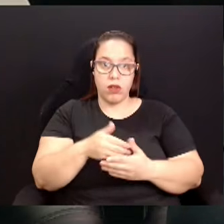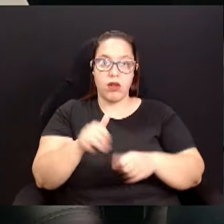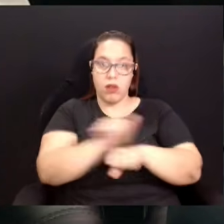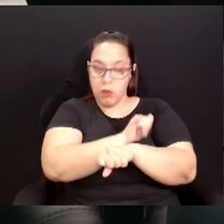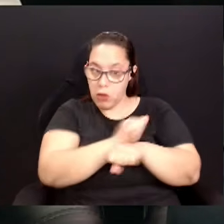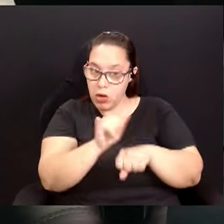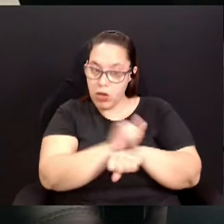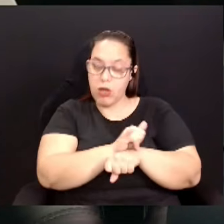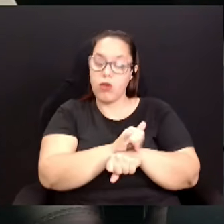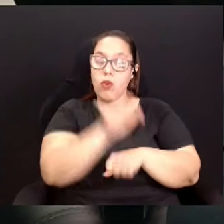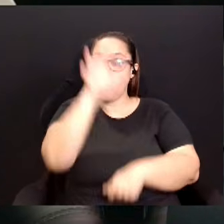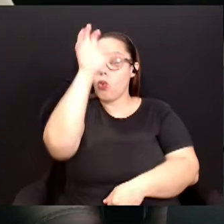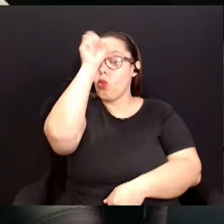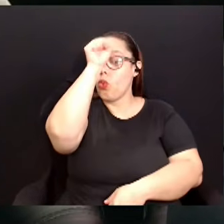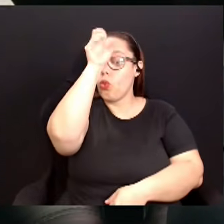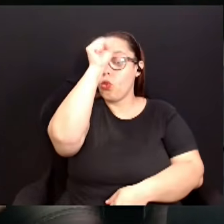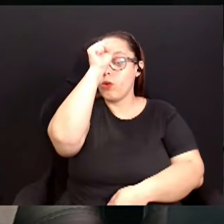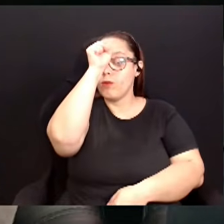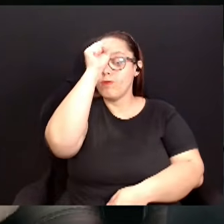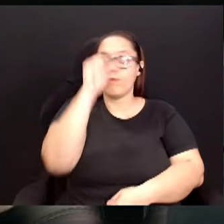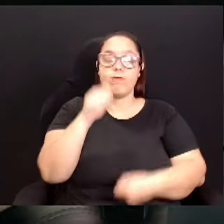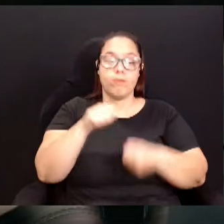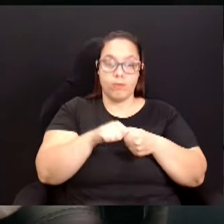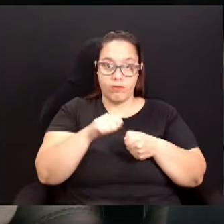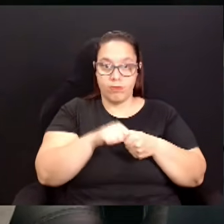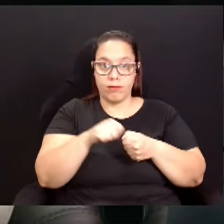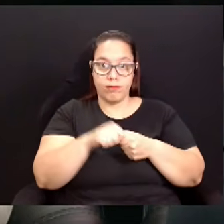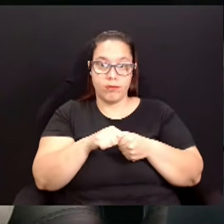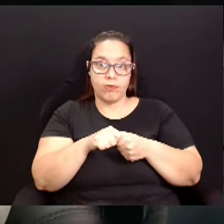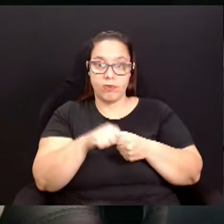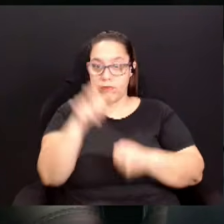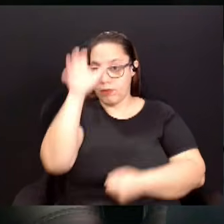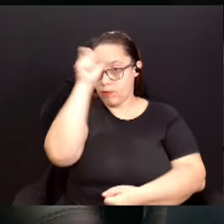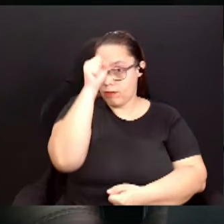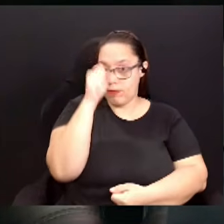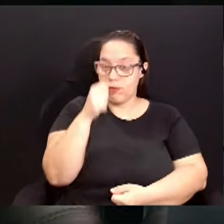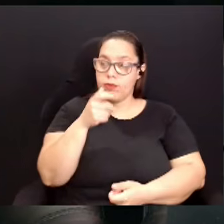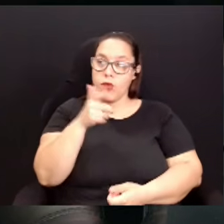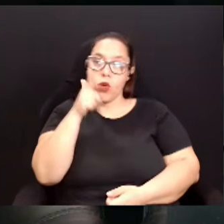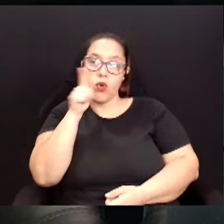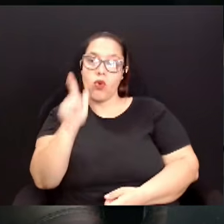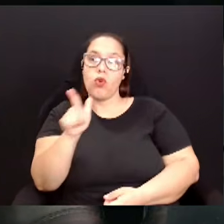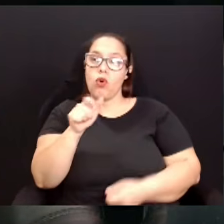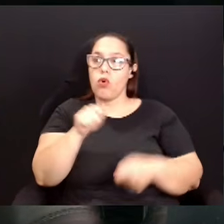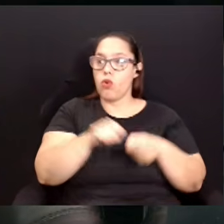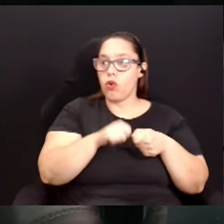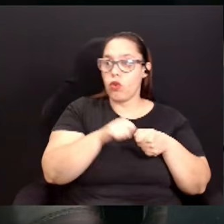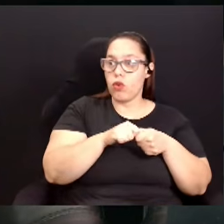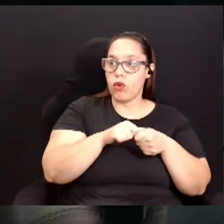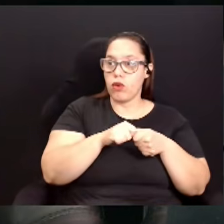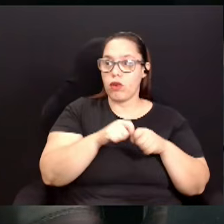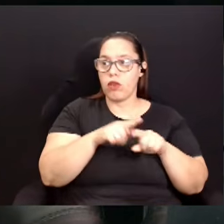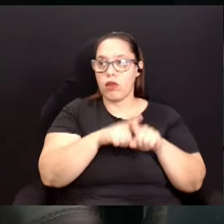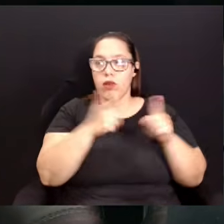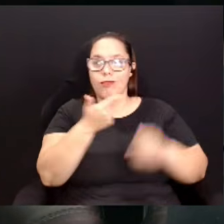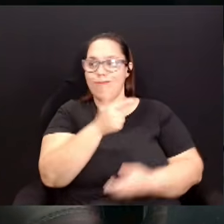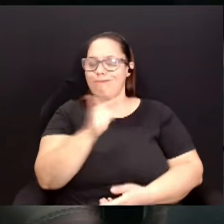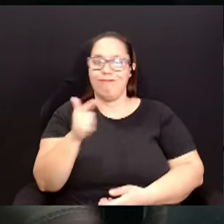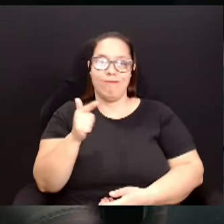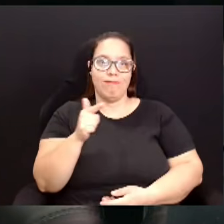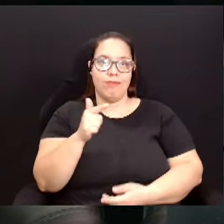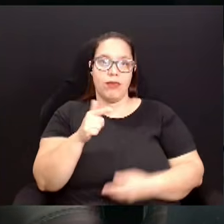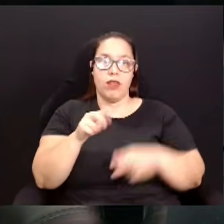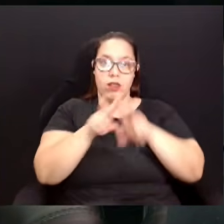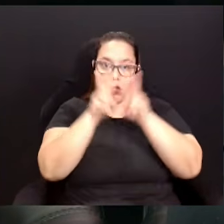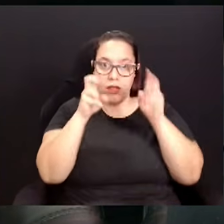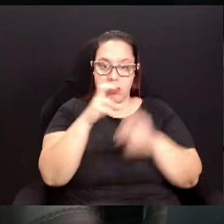aprende, e aí ele vai fazer, né, porque ele aprendeu, então aí ele consegue. Mas eu não tenho assunto, Cris.